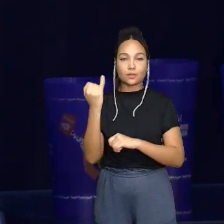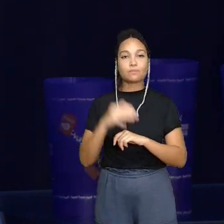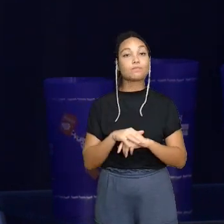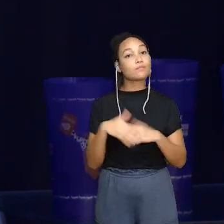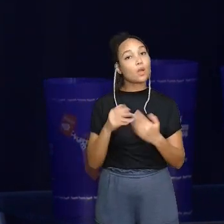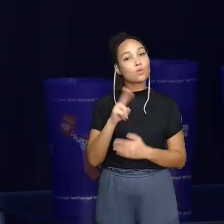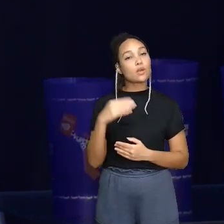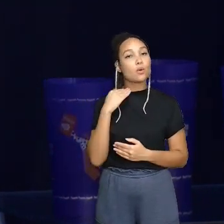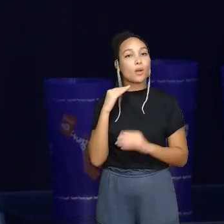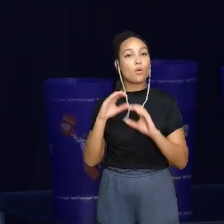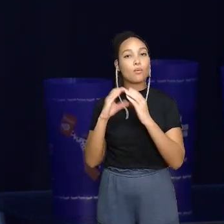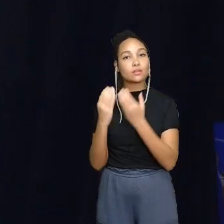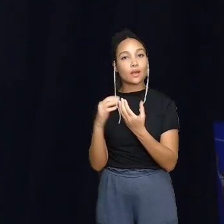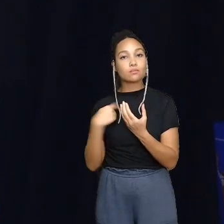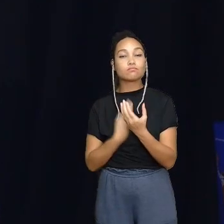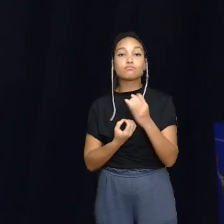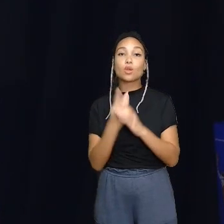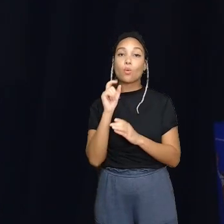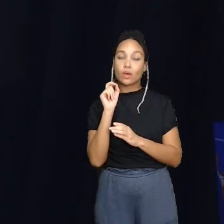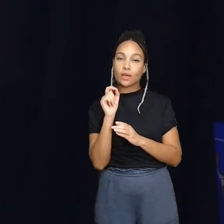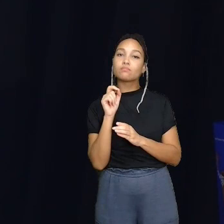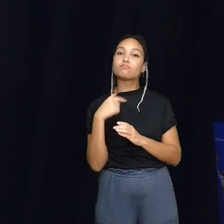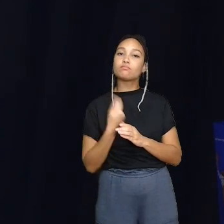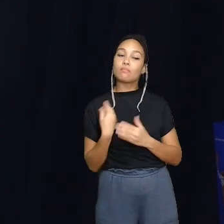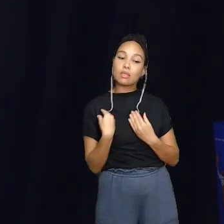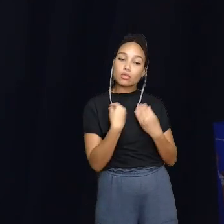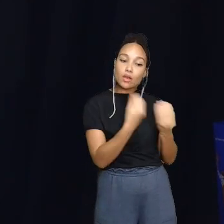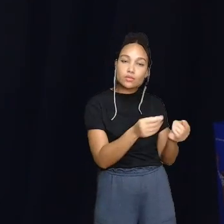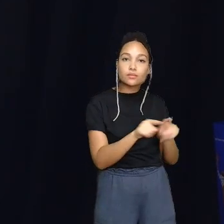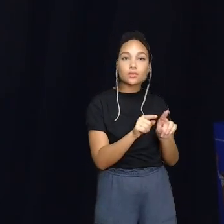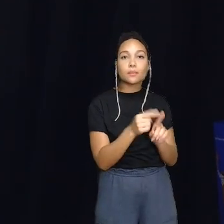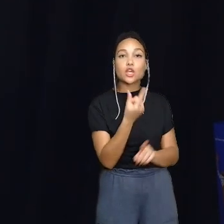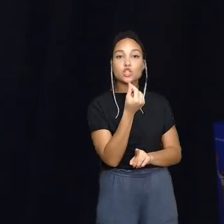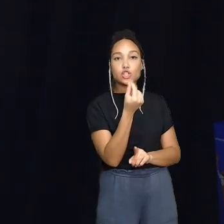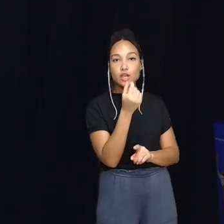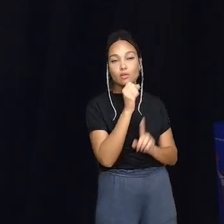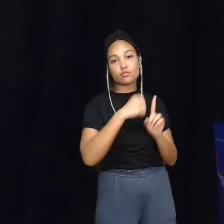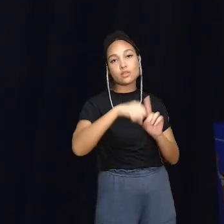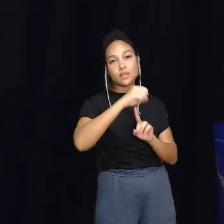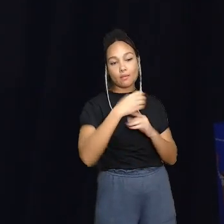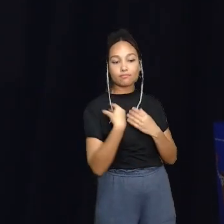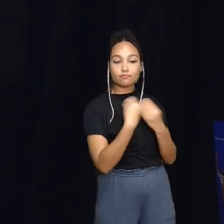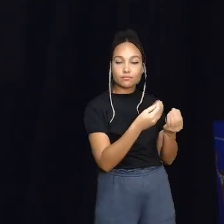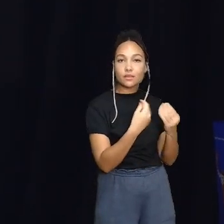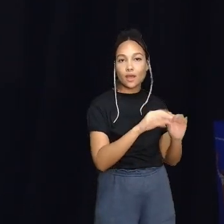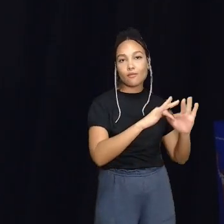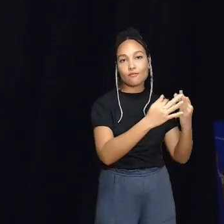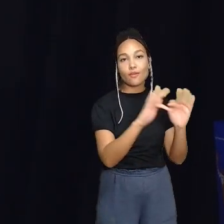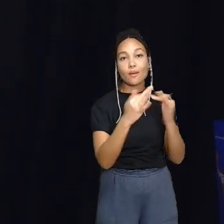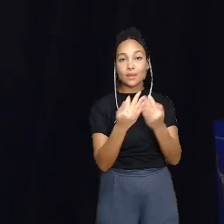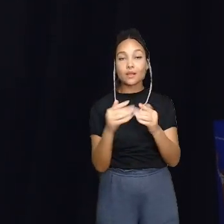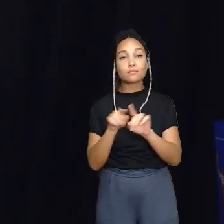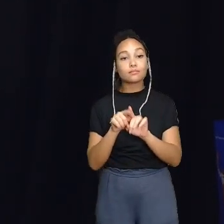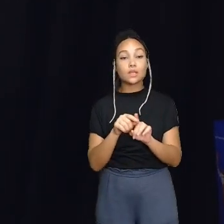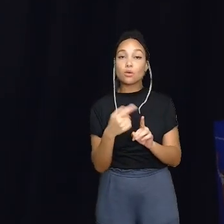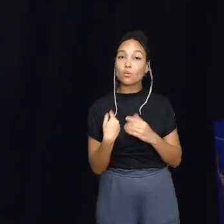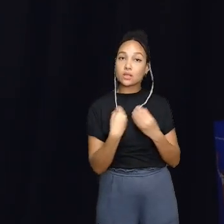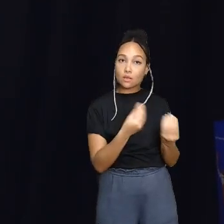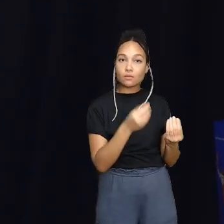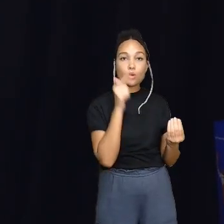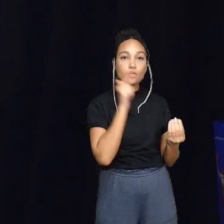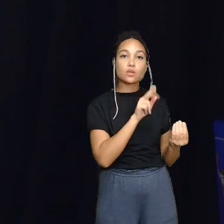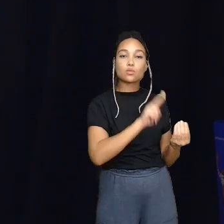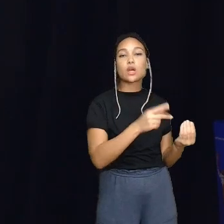Comunitário, nós fizemos doações em moedas sociais para essas famílias. Doações onde elas poderiam, com as moedas sociais,